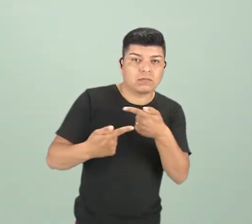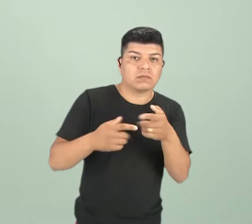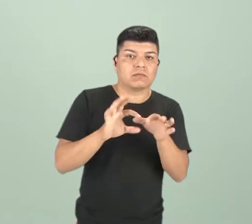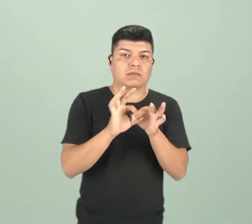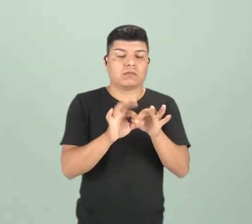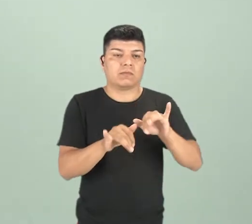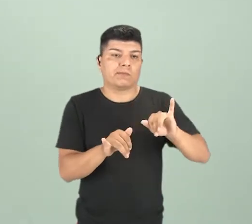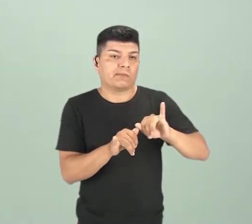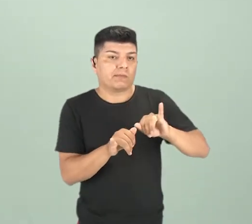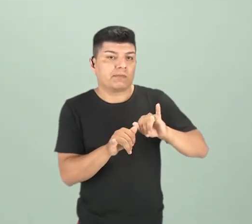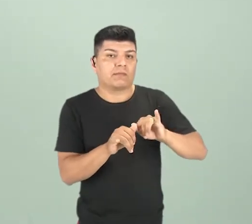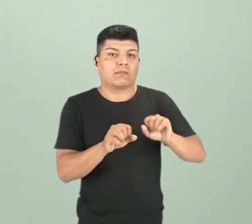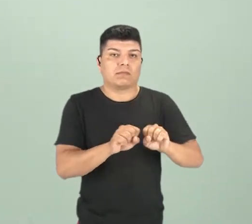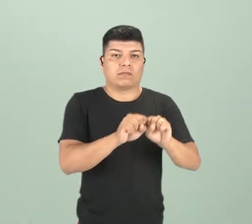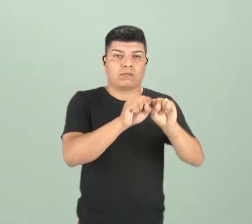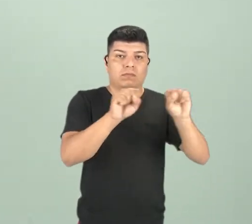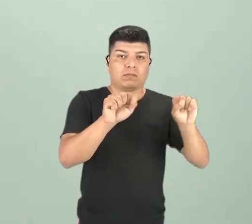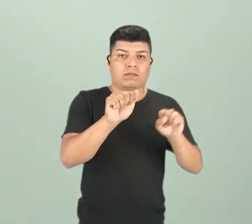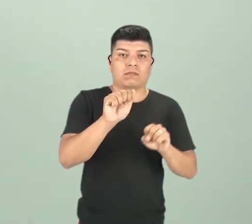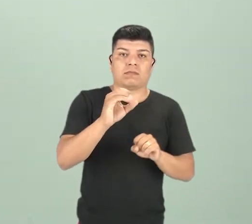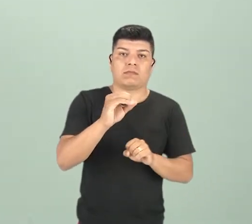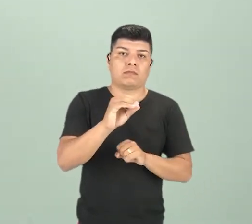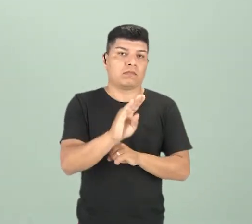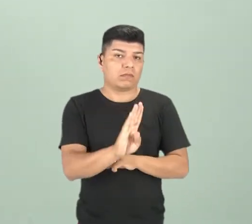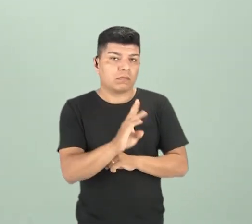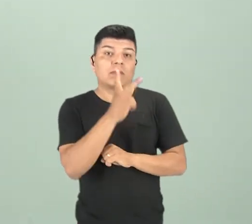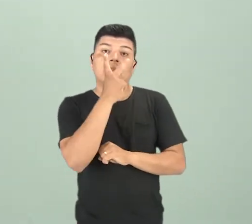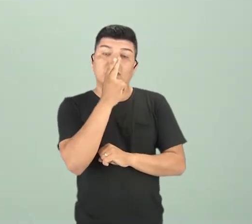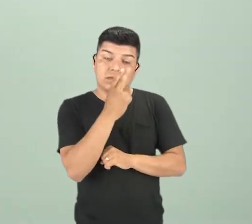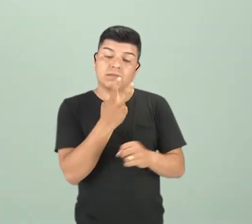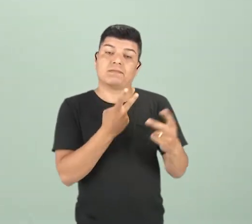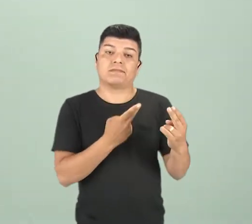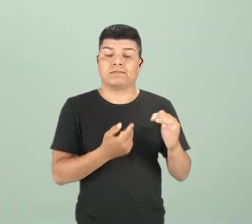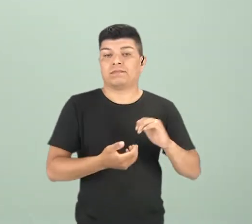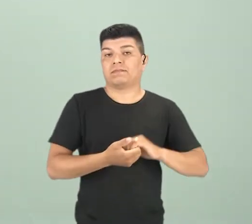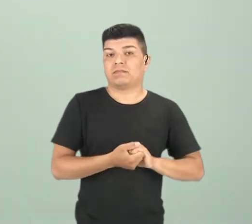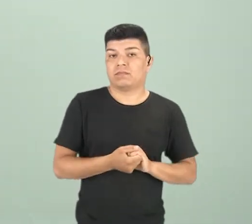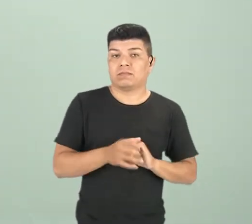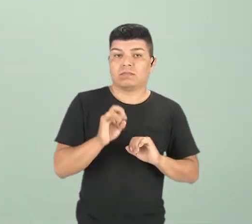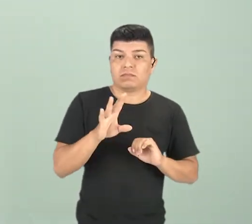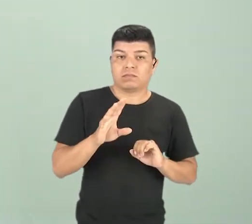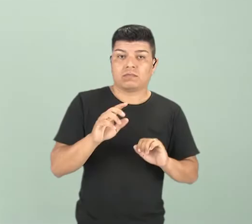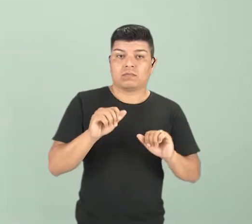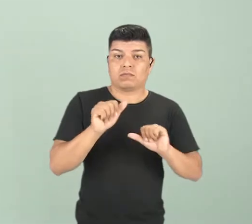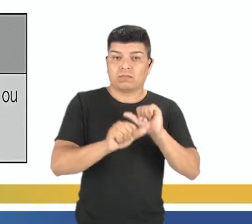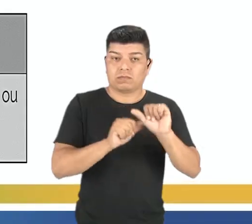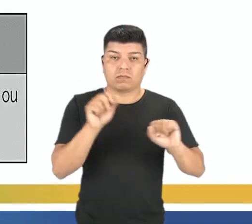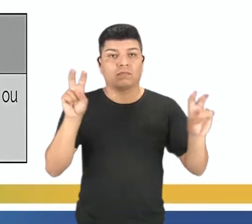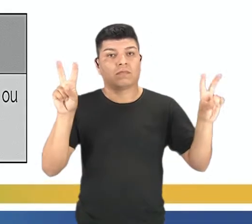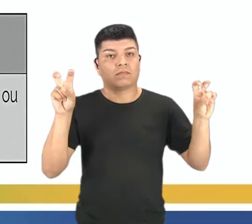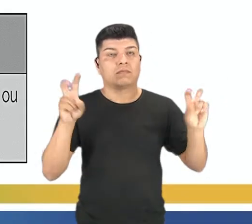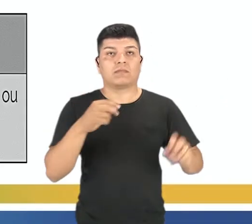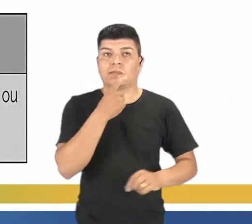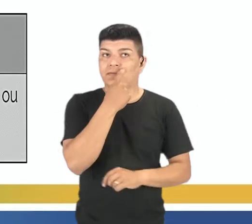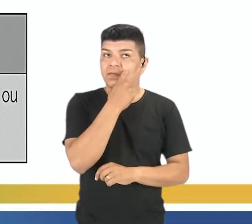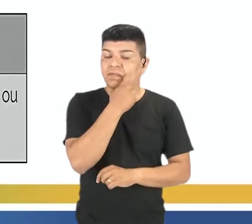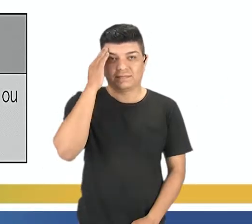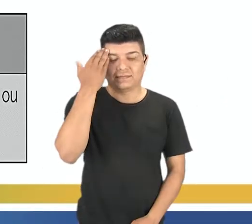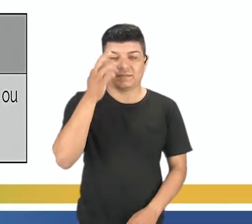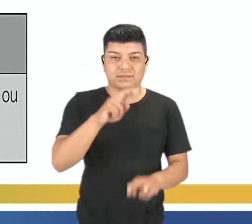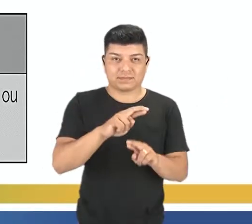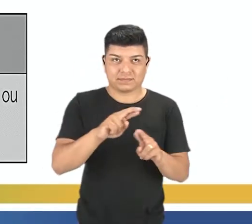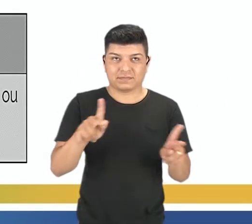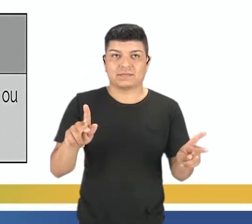sistema OAB, eles são conteúdos afins, eles são bem parecidos, basta a gente mudar o tema, tá bom? Então vamos entender a diferença